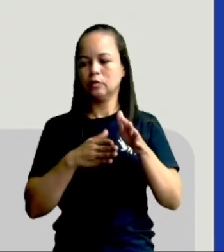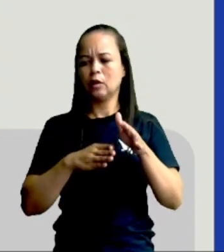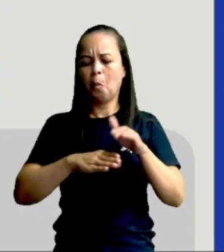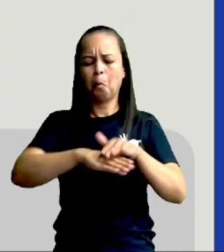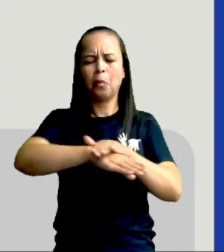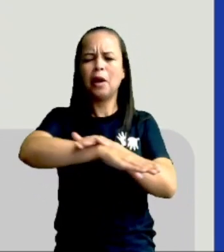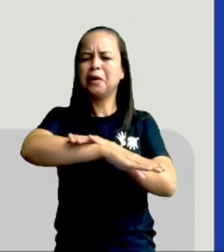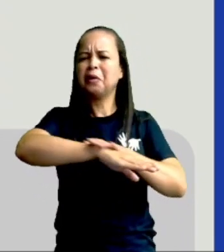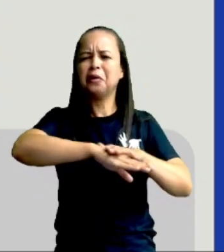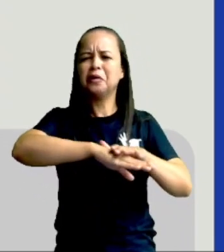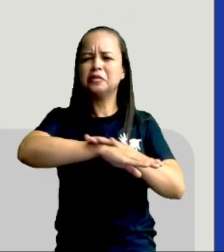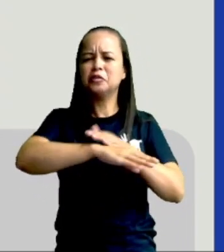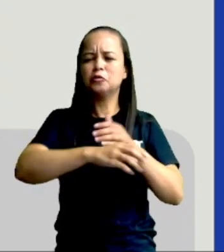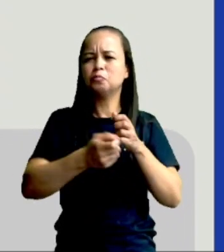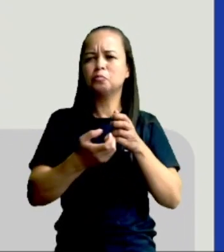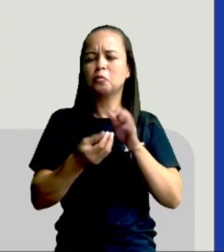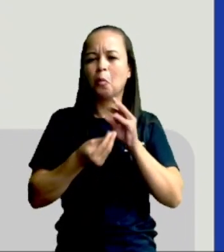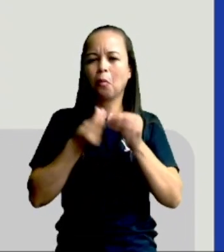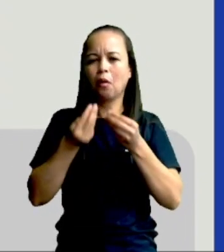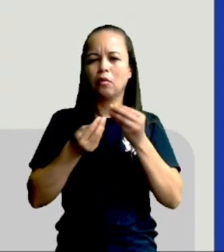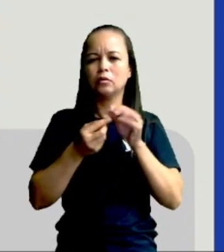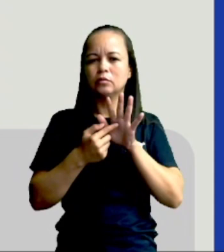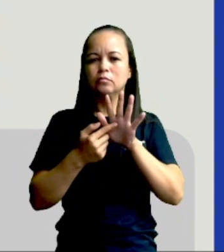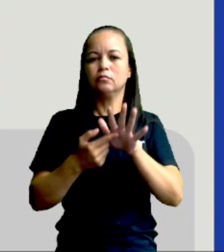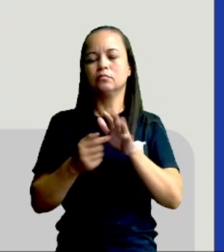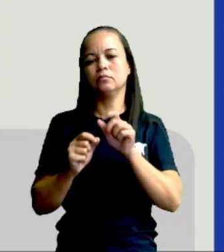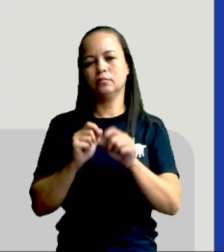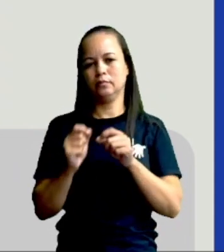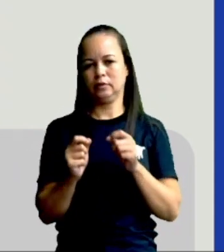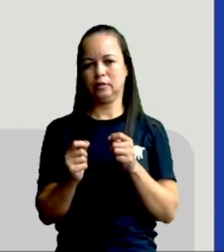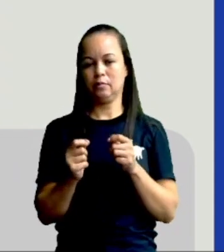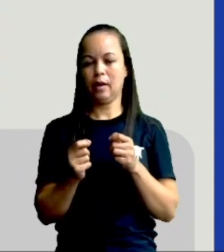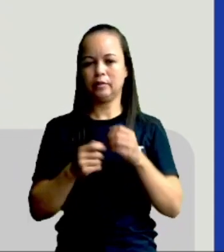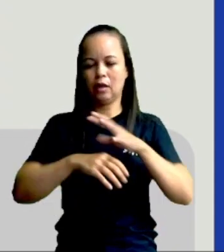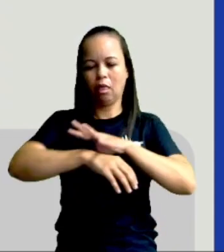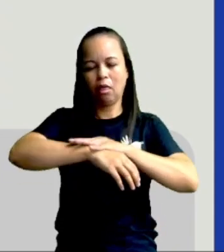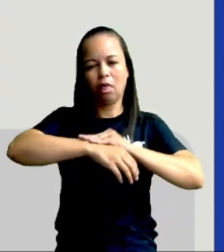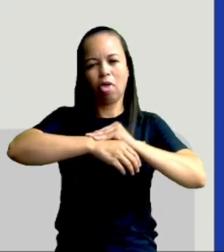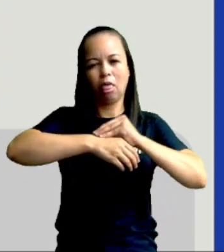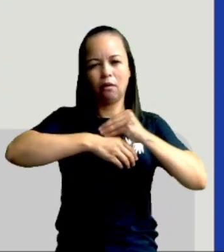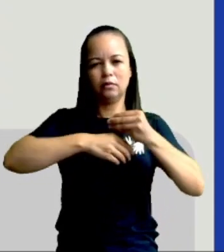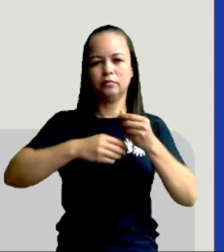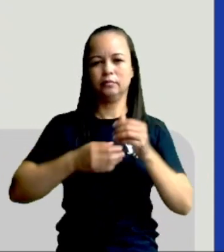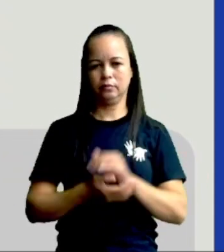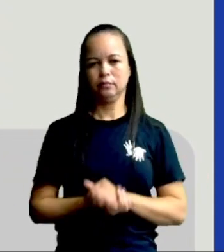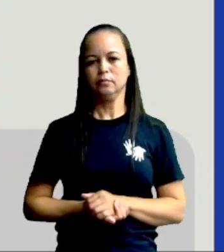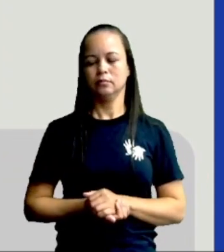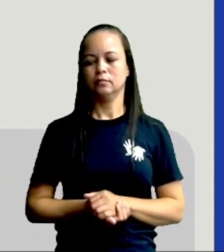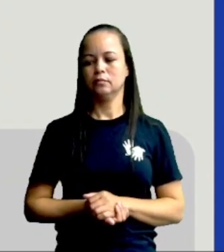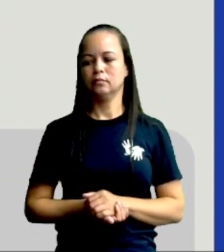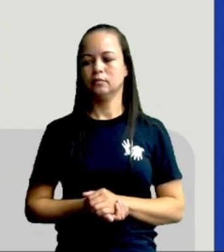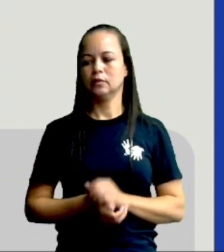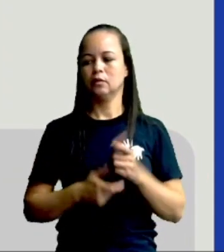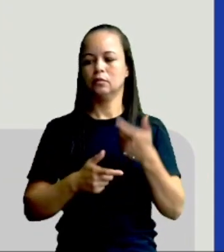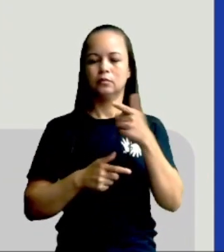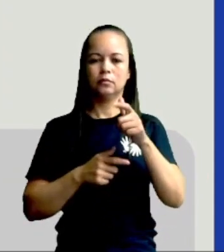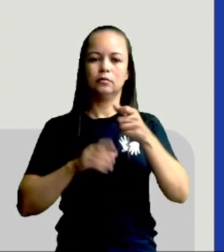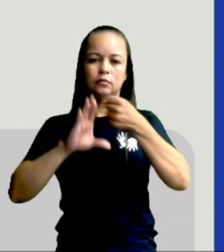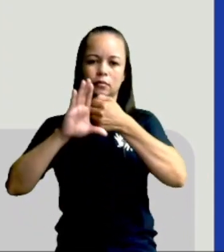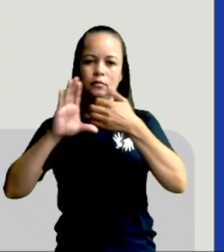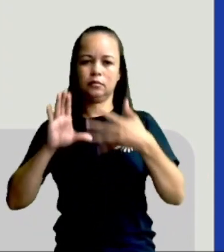sem aquela impressão de aspereza, mais escorregadia e lisa. Outra característica entre as